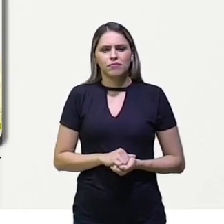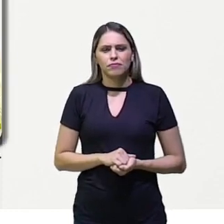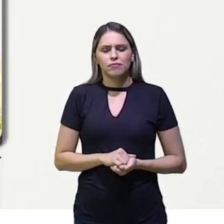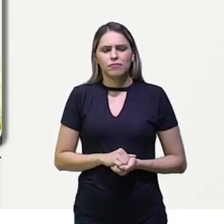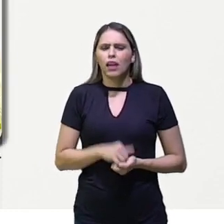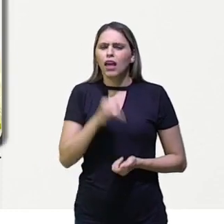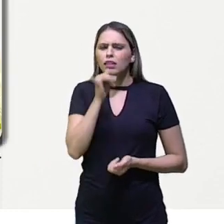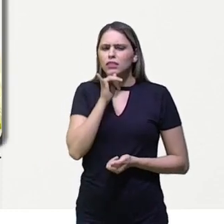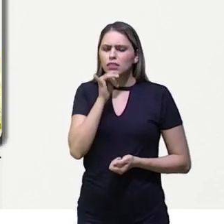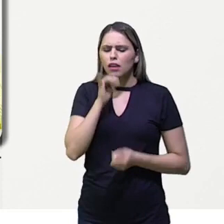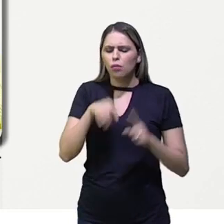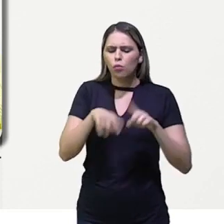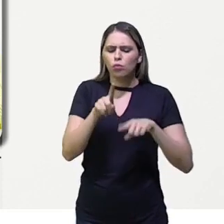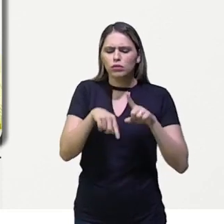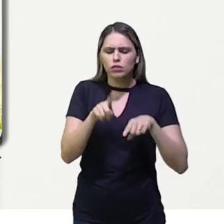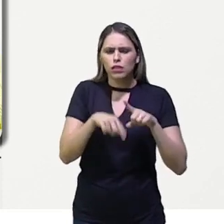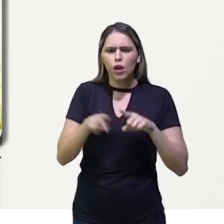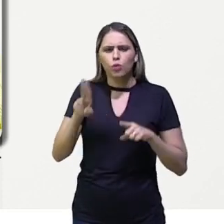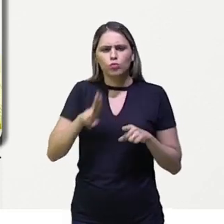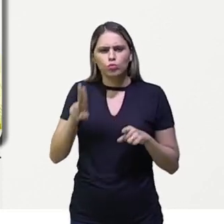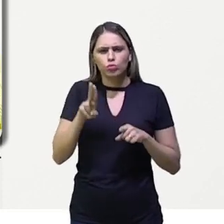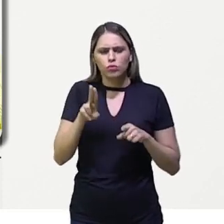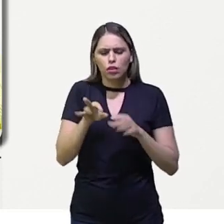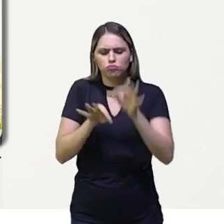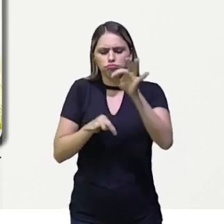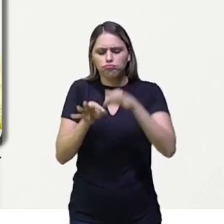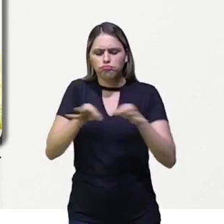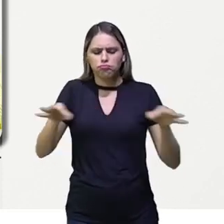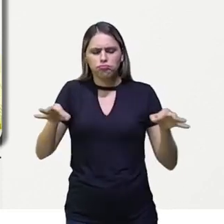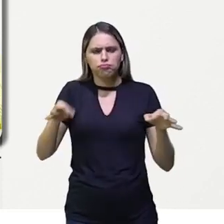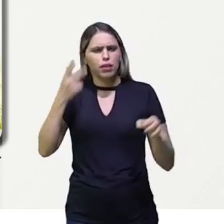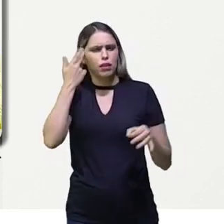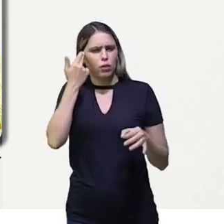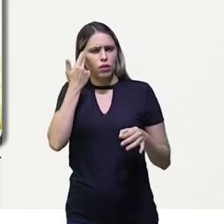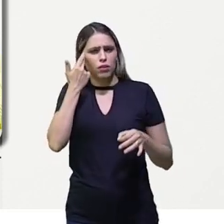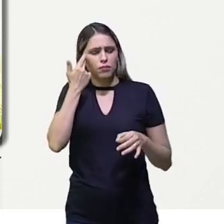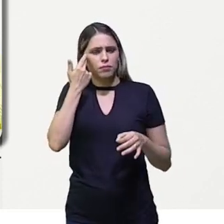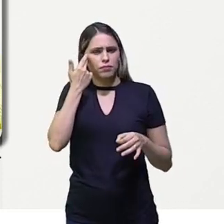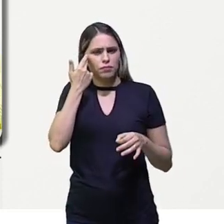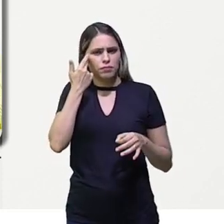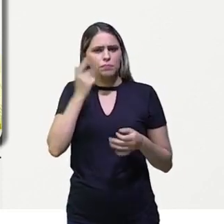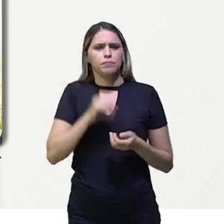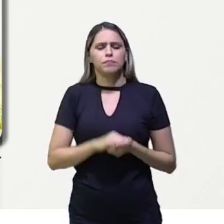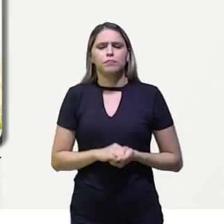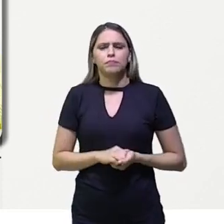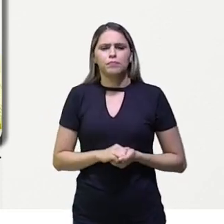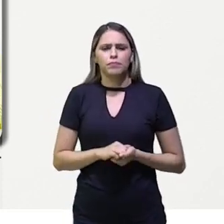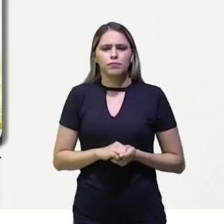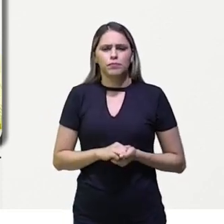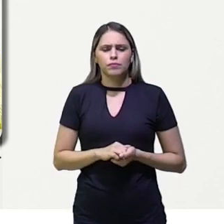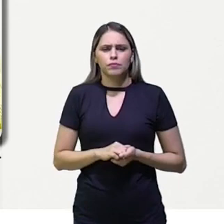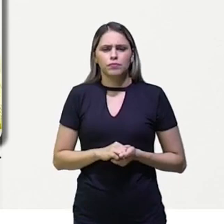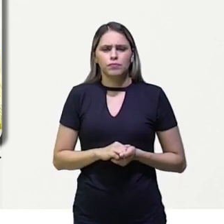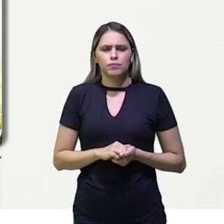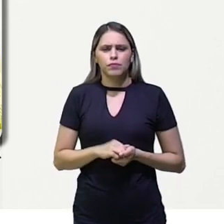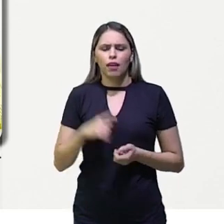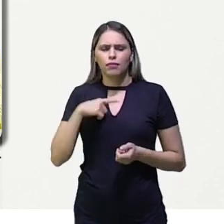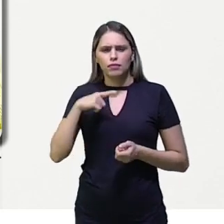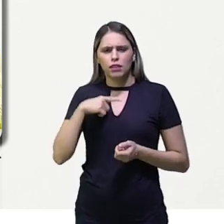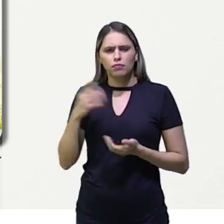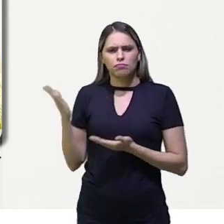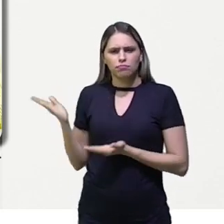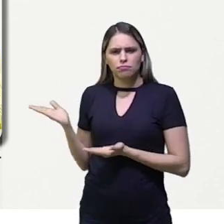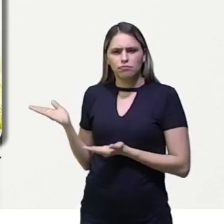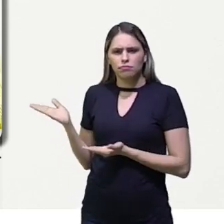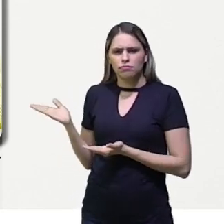Exemplos dos instrumentos de medidas convencionais que medem o comprimento. Temos